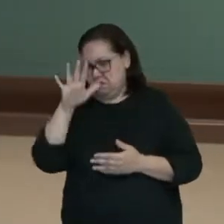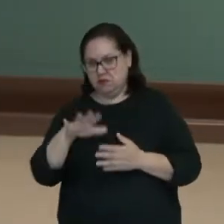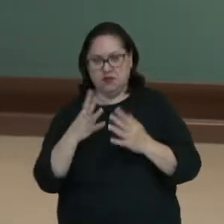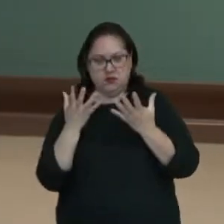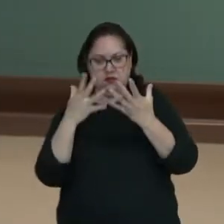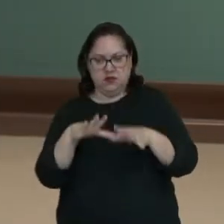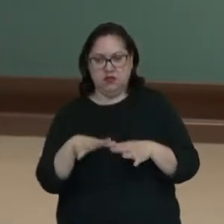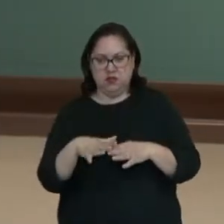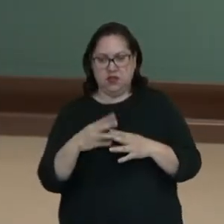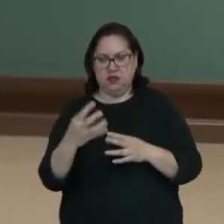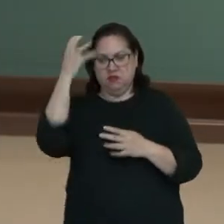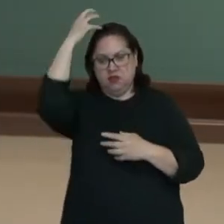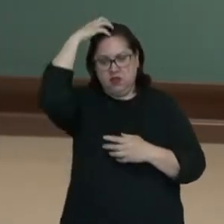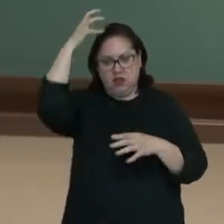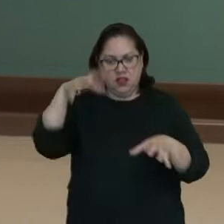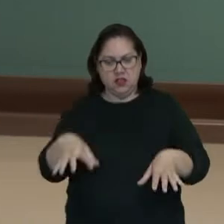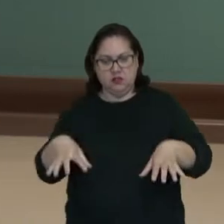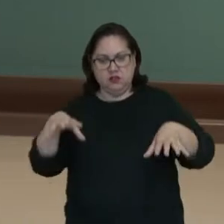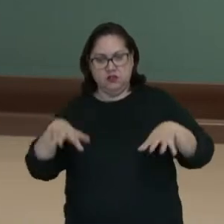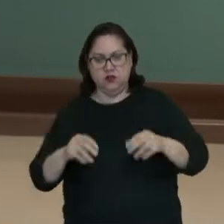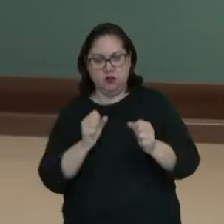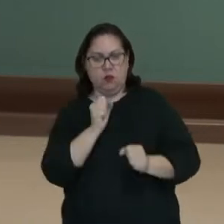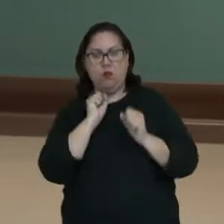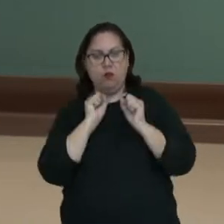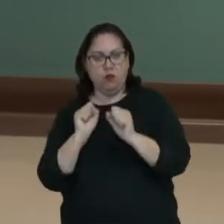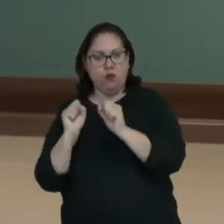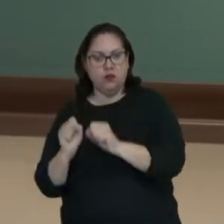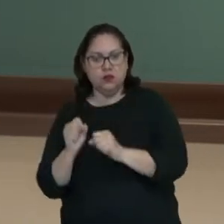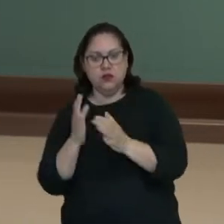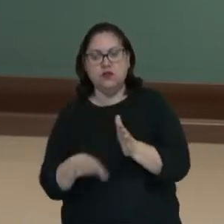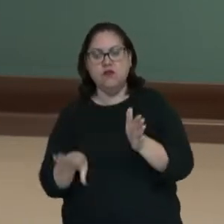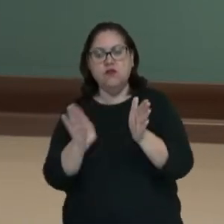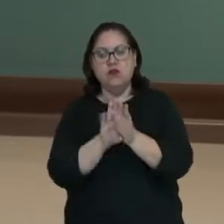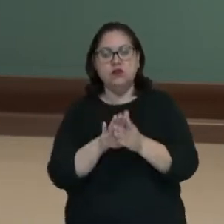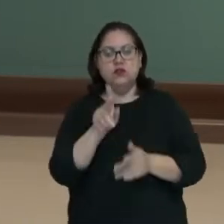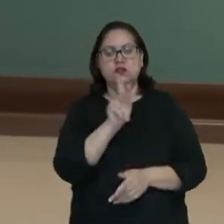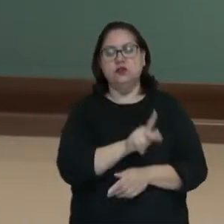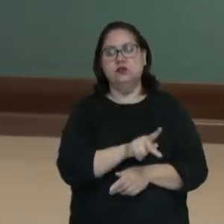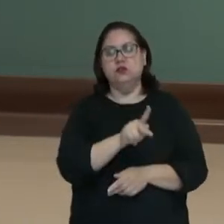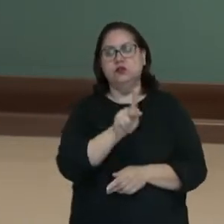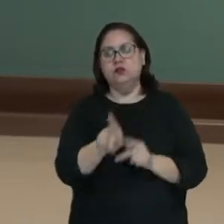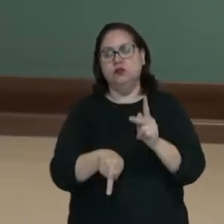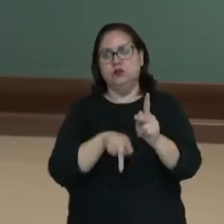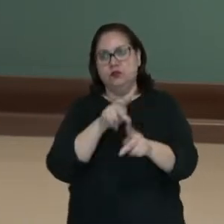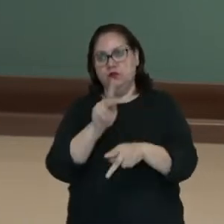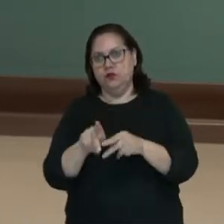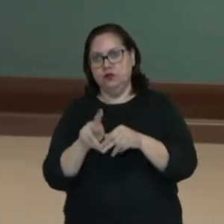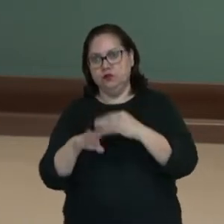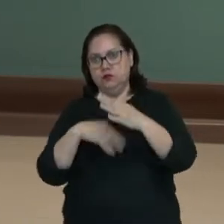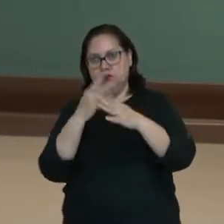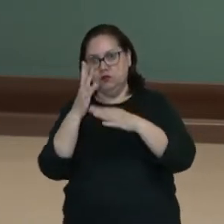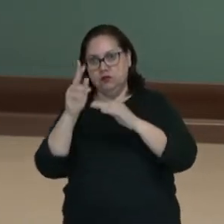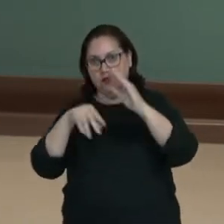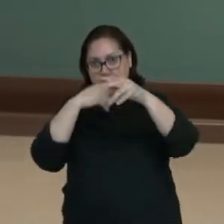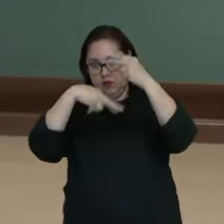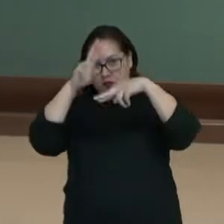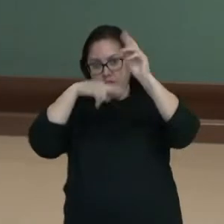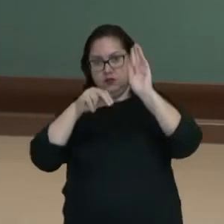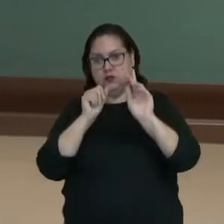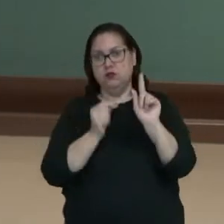os monarcas, né? O poder volta a ser do povo, daí vem as revoluções burguesas.